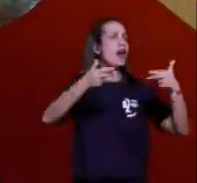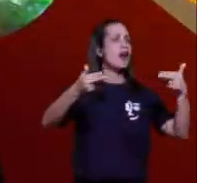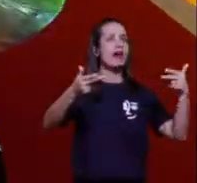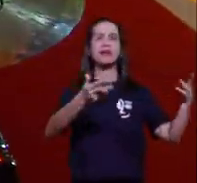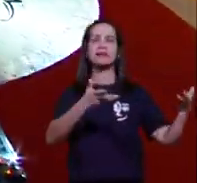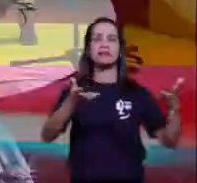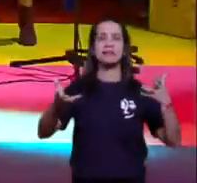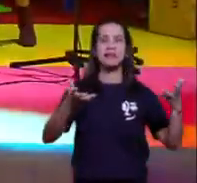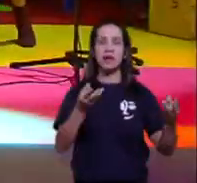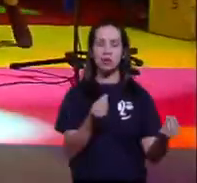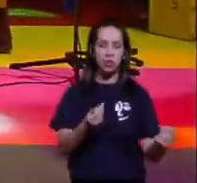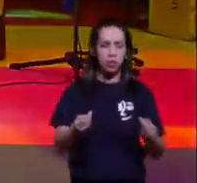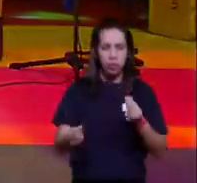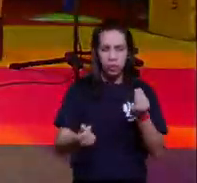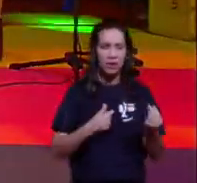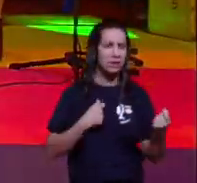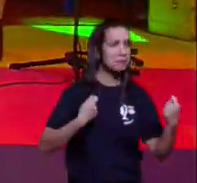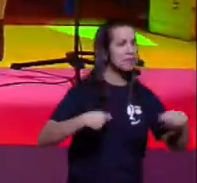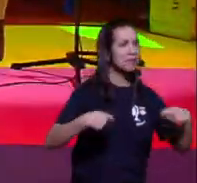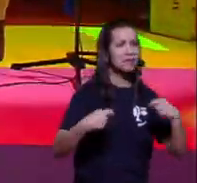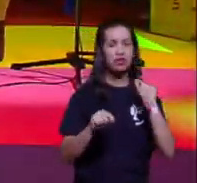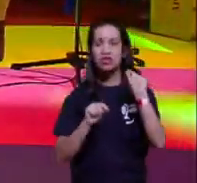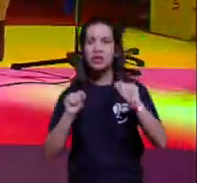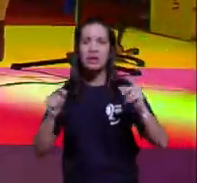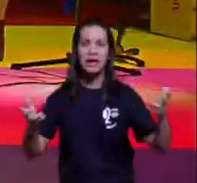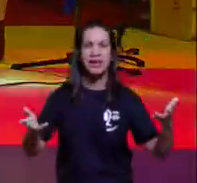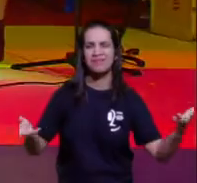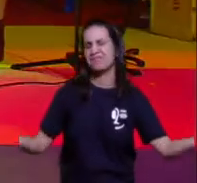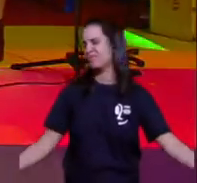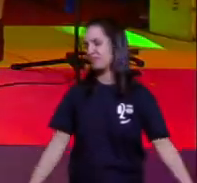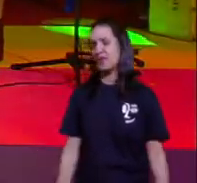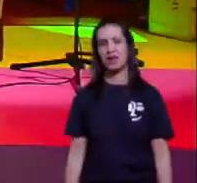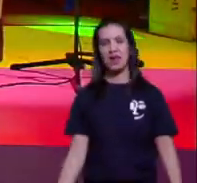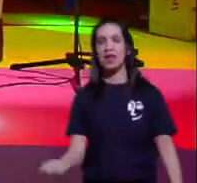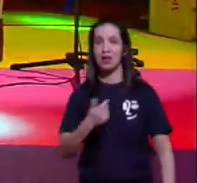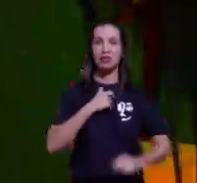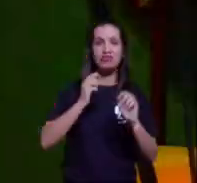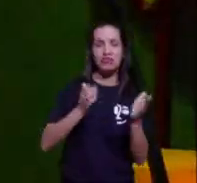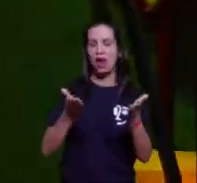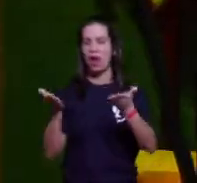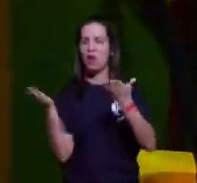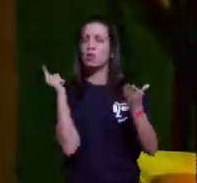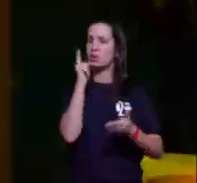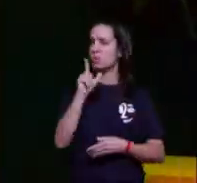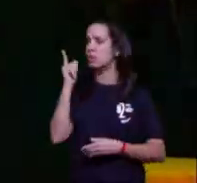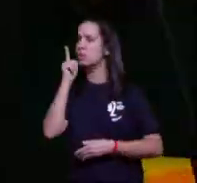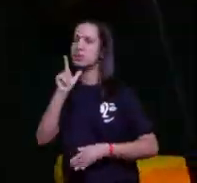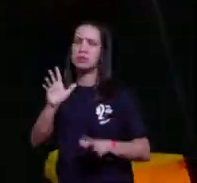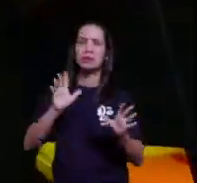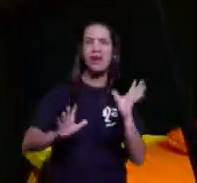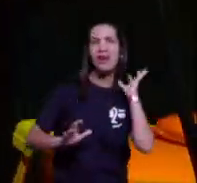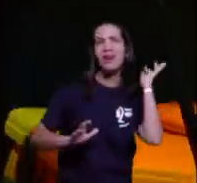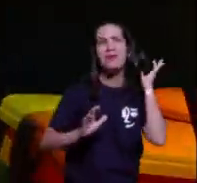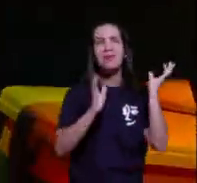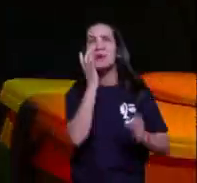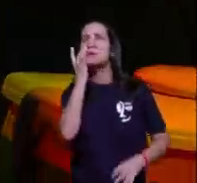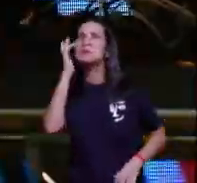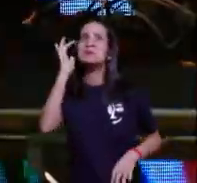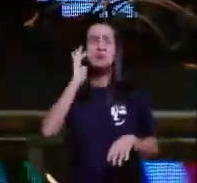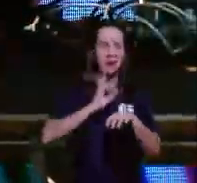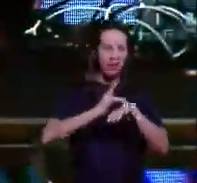ainda vem dizer que eu dependo de quem? Sou foda e mereço cada notado seu. Cabelo, joias, tênis e